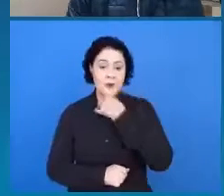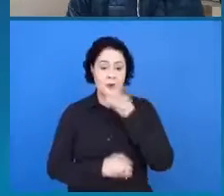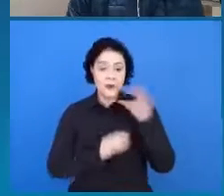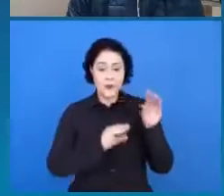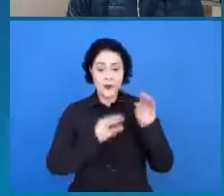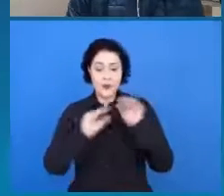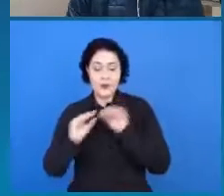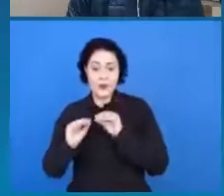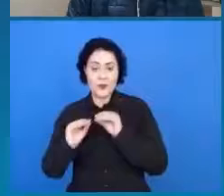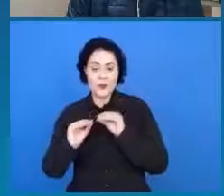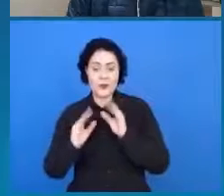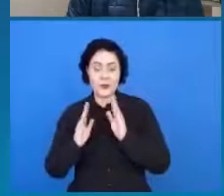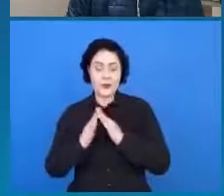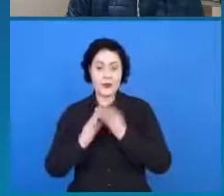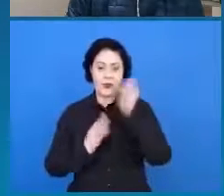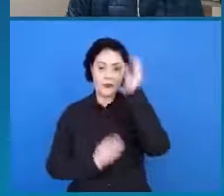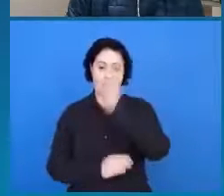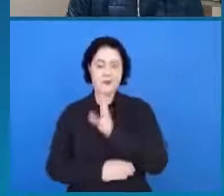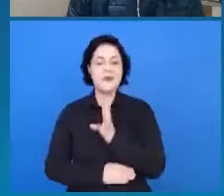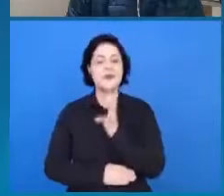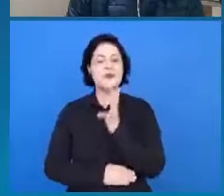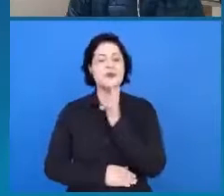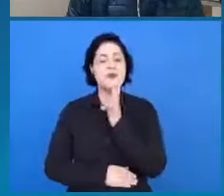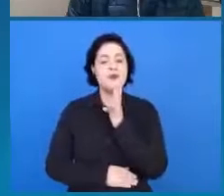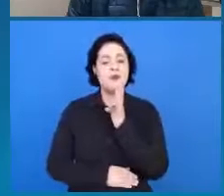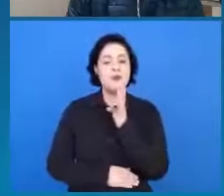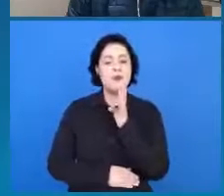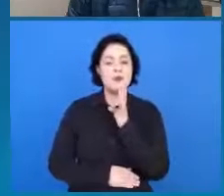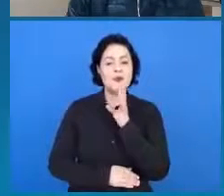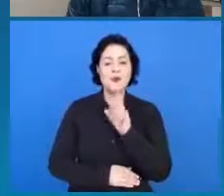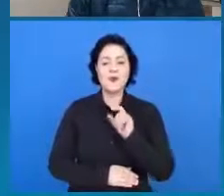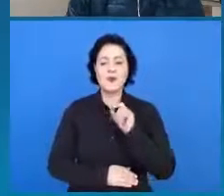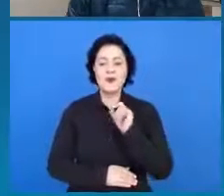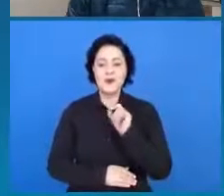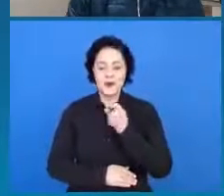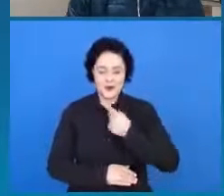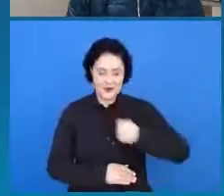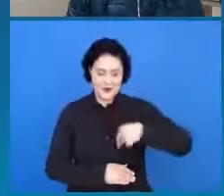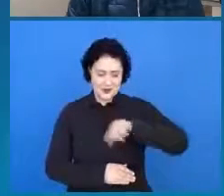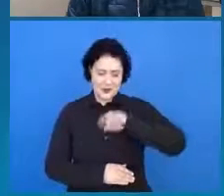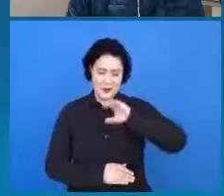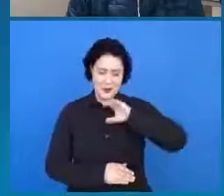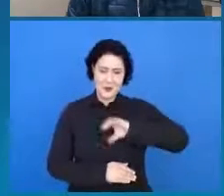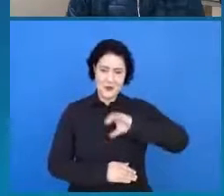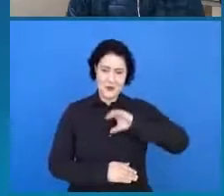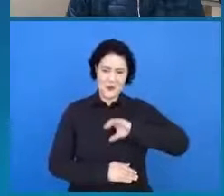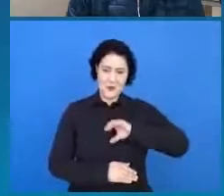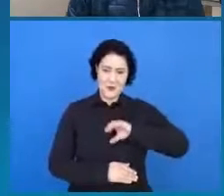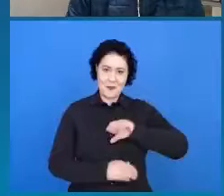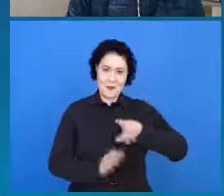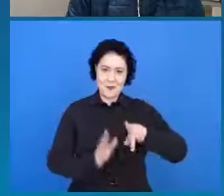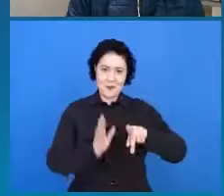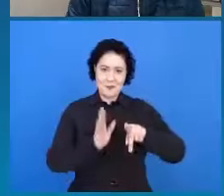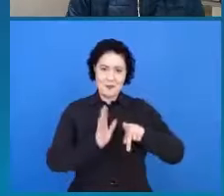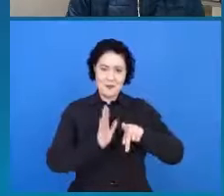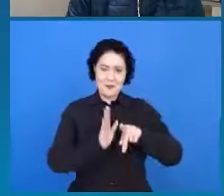Brasil conhece como diz o linco o nosso idioma na